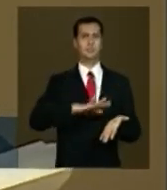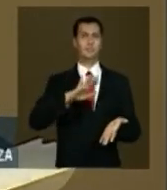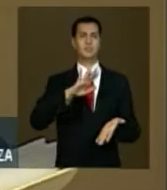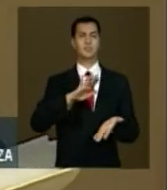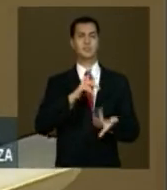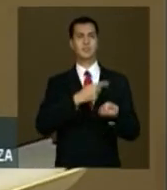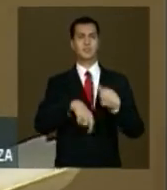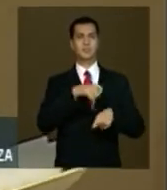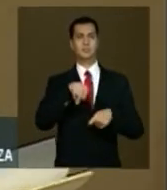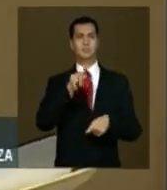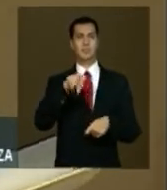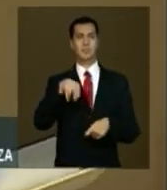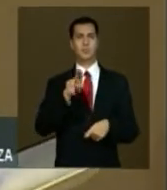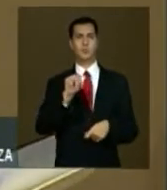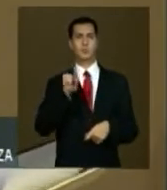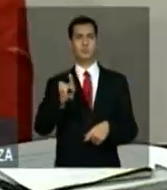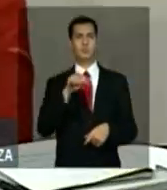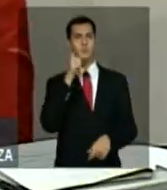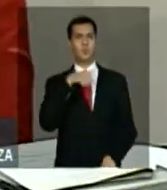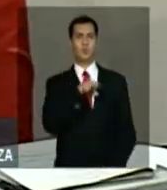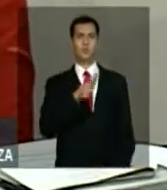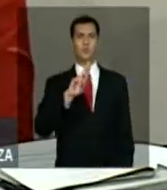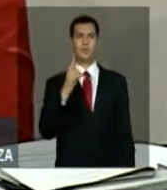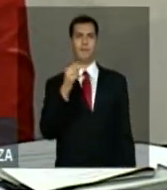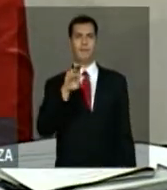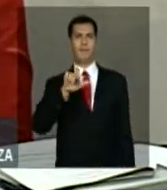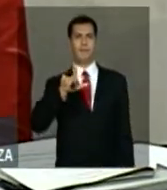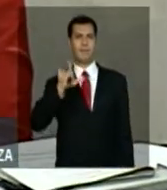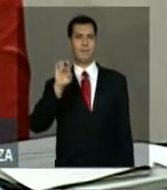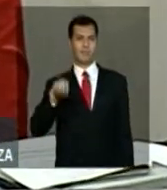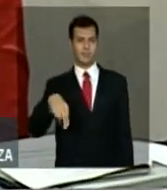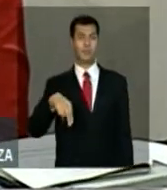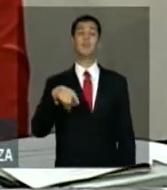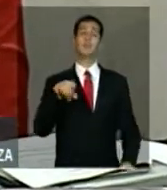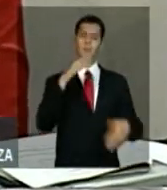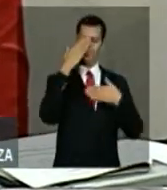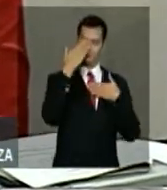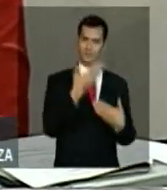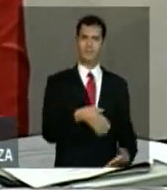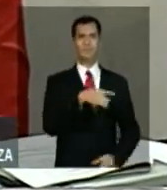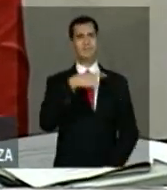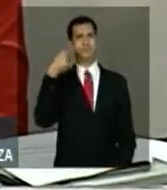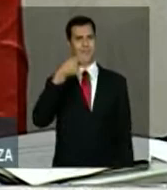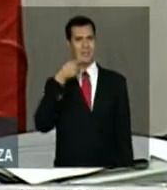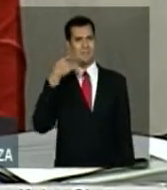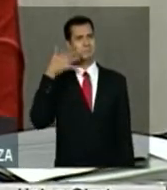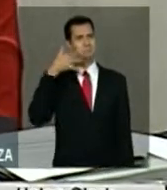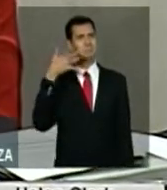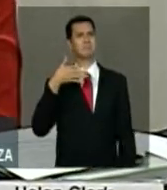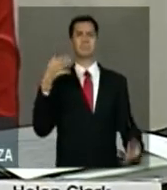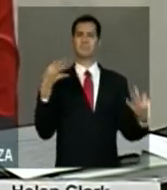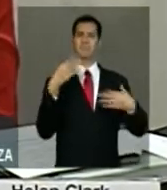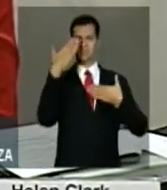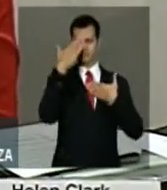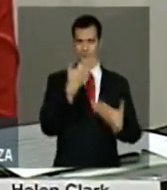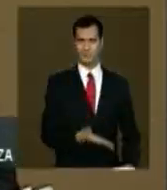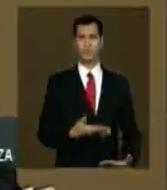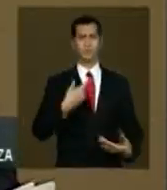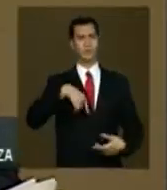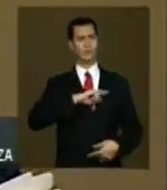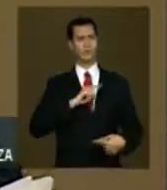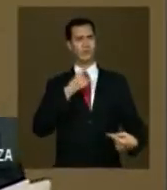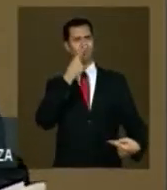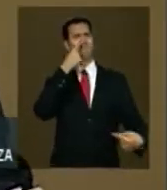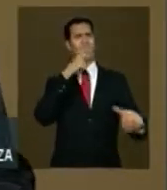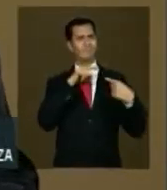administradora do penude senora Helen Clark Obrigado pelas palavras nós temos uma grande afinidade